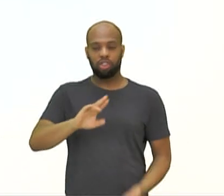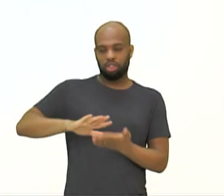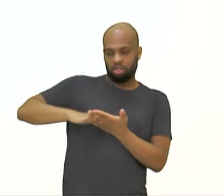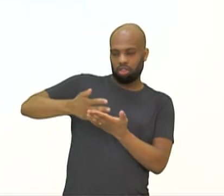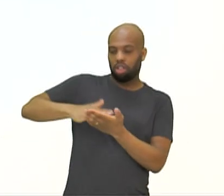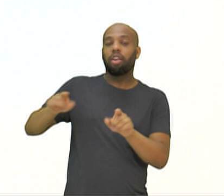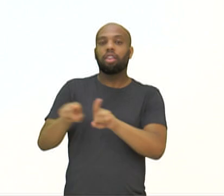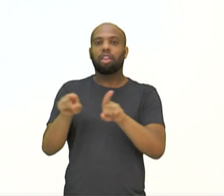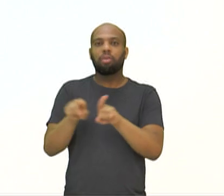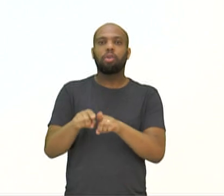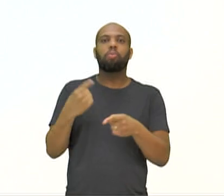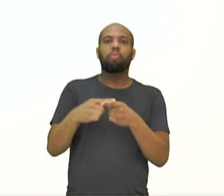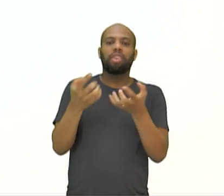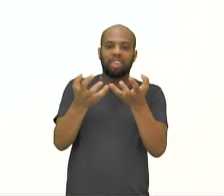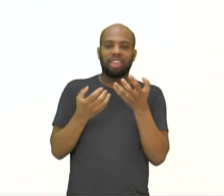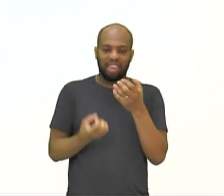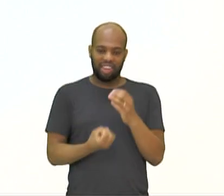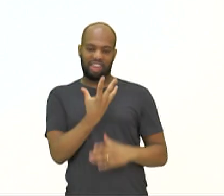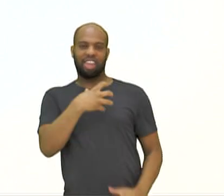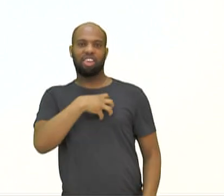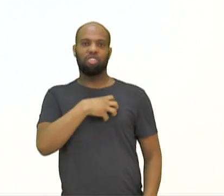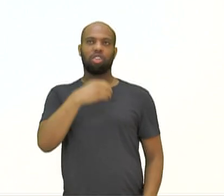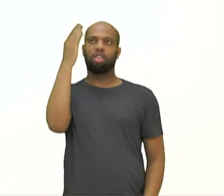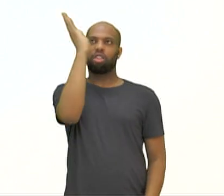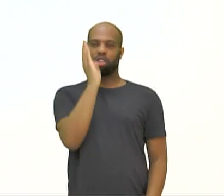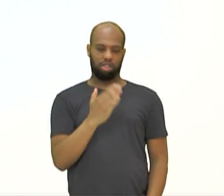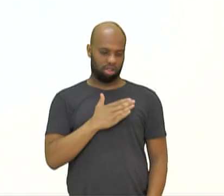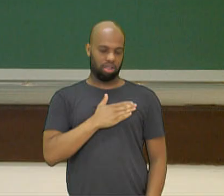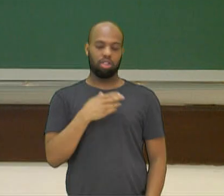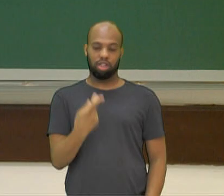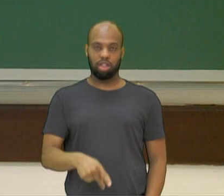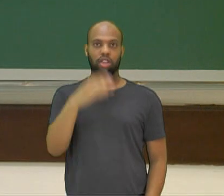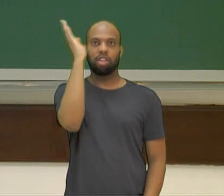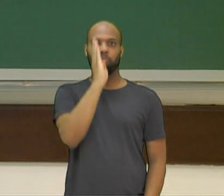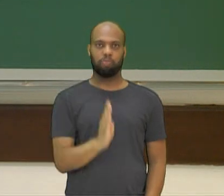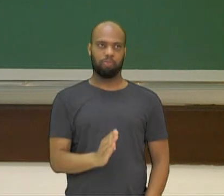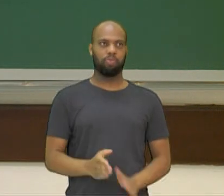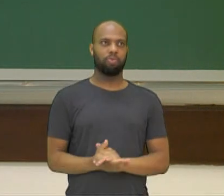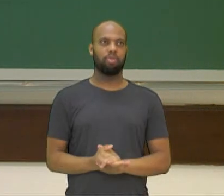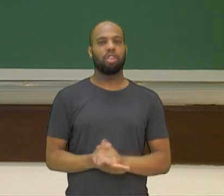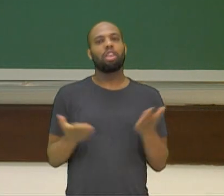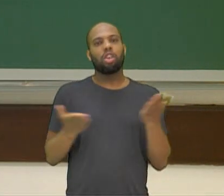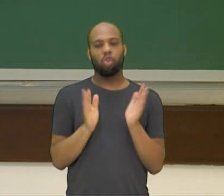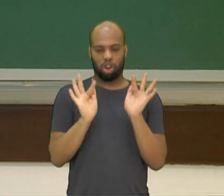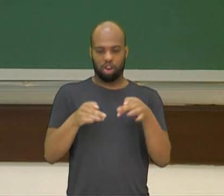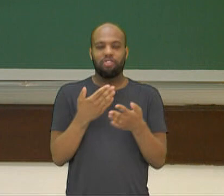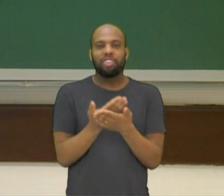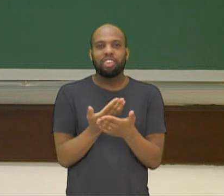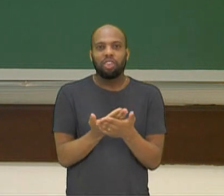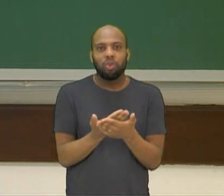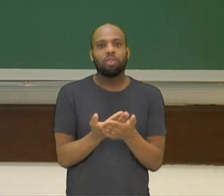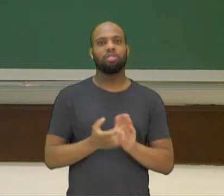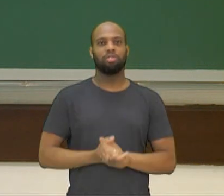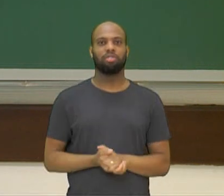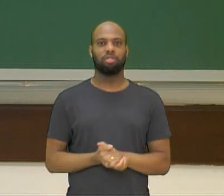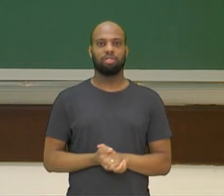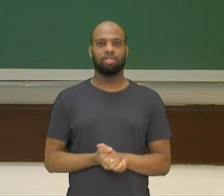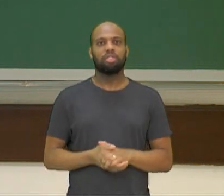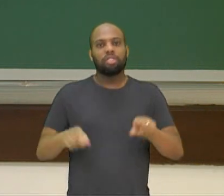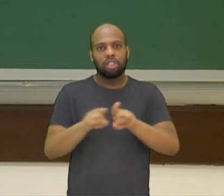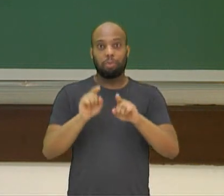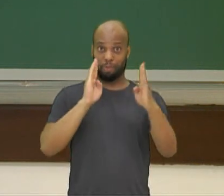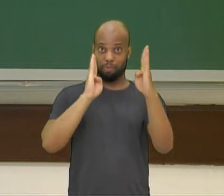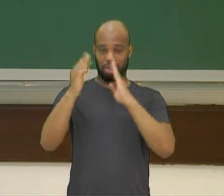samba também para criar esse ideário de nacionalismo no Brasil. A gente chega à reta final da aula de hoje e da